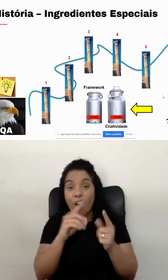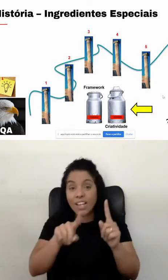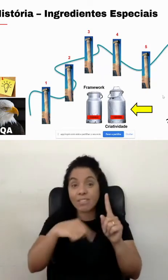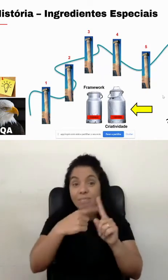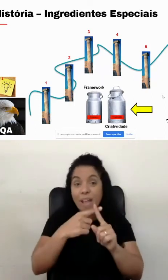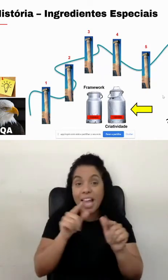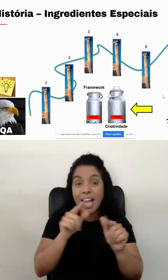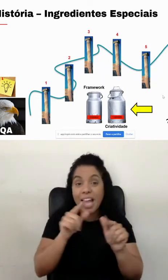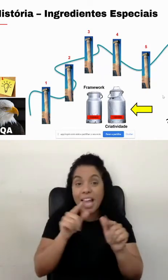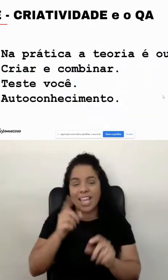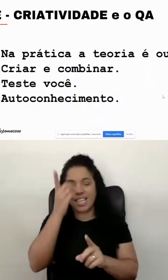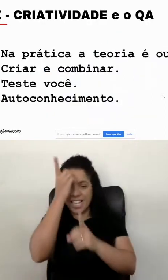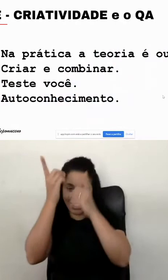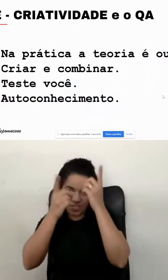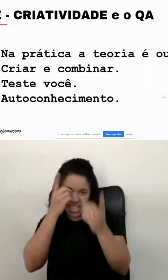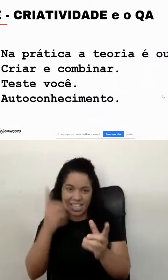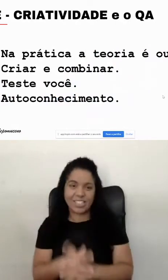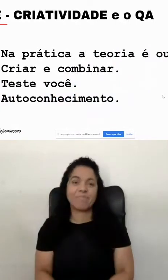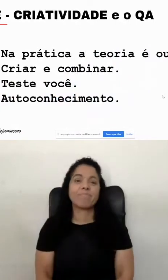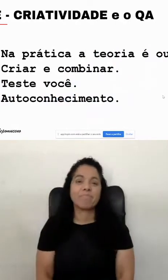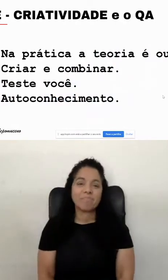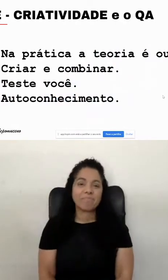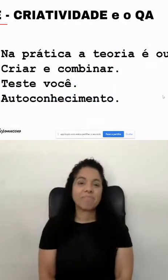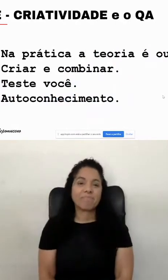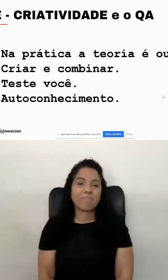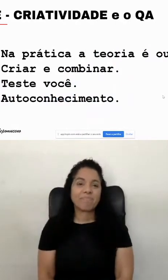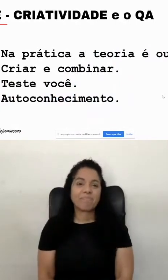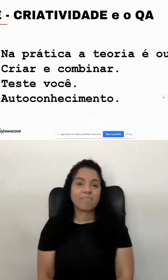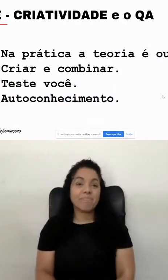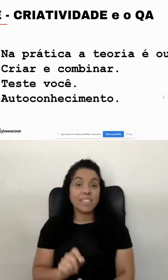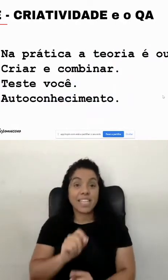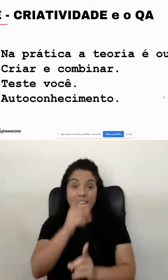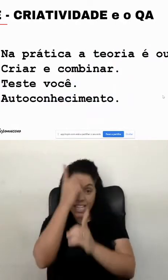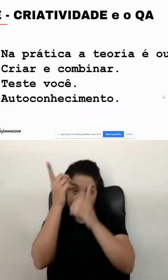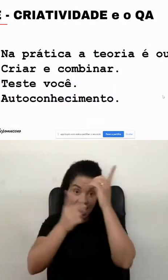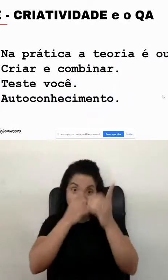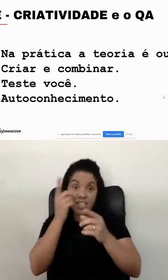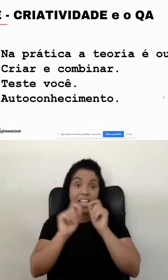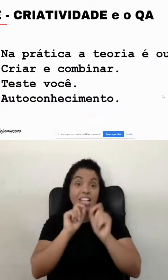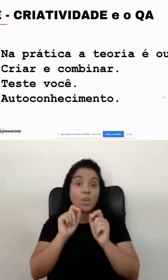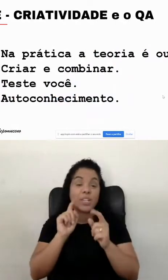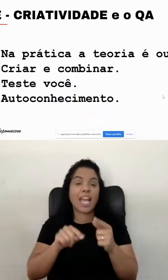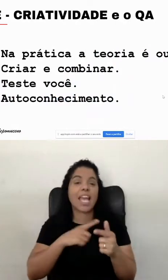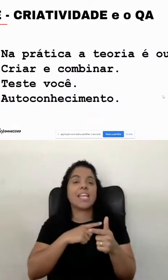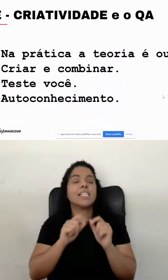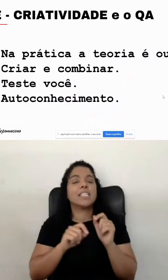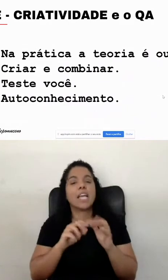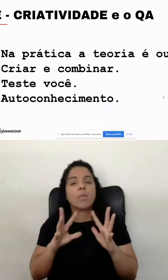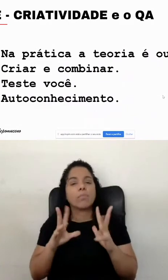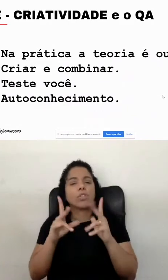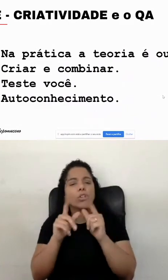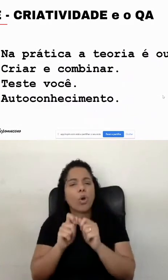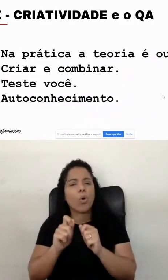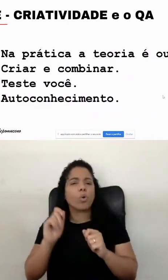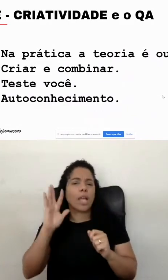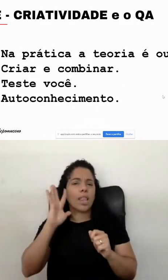deles é a criatividade. Então, o que a criatividade traz? Temos toda a